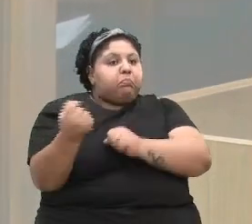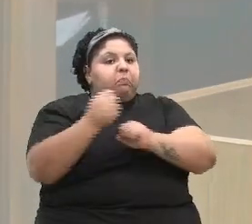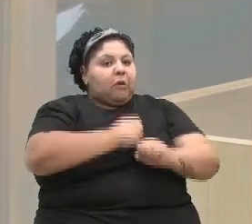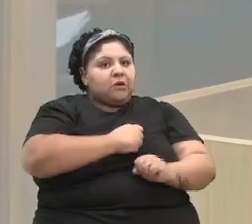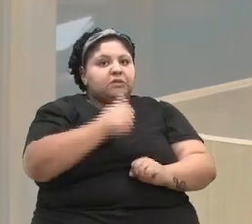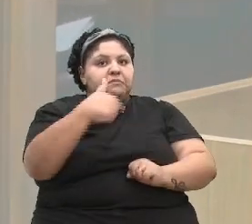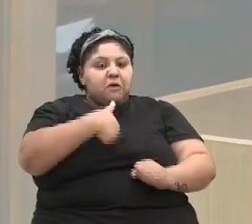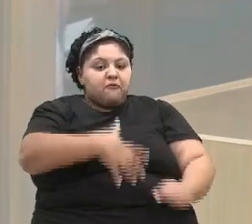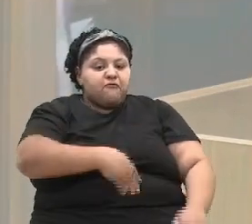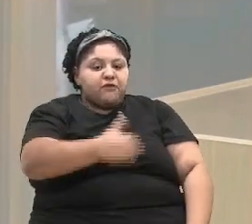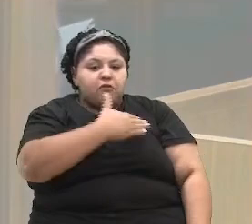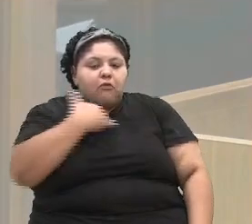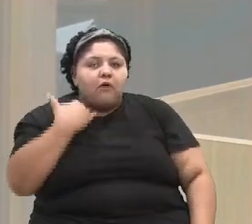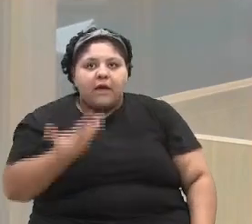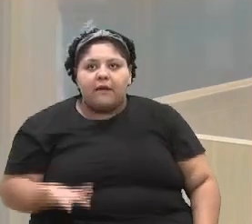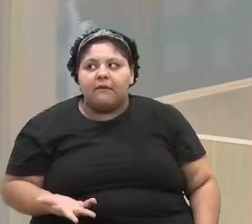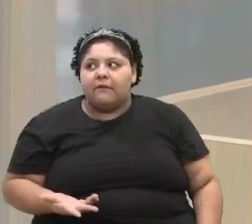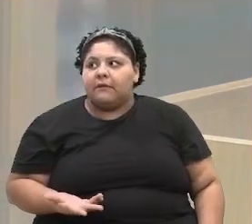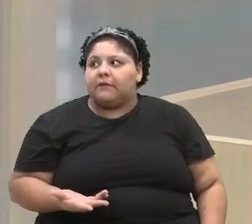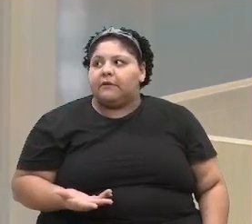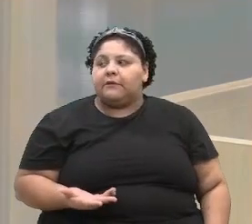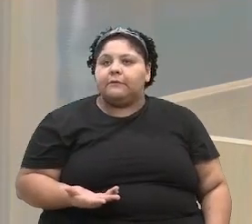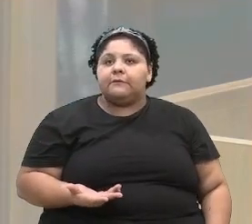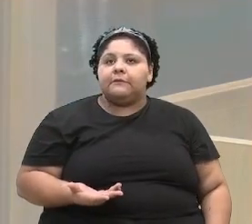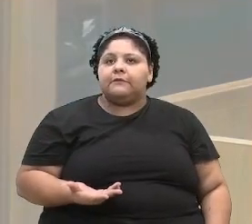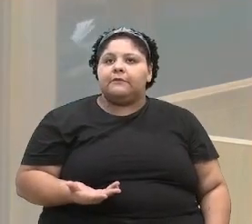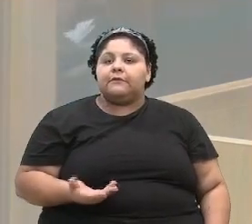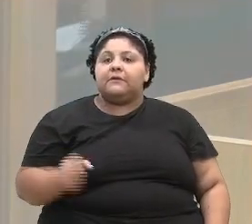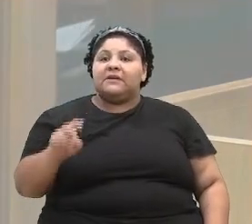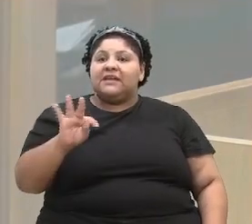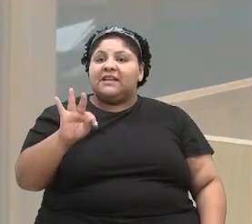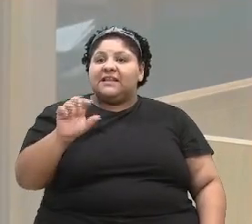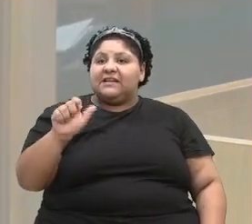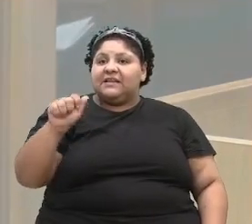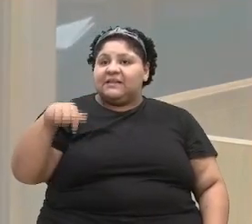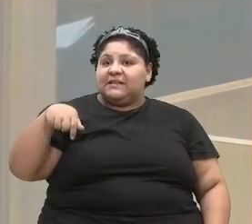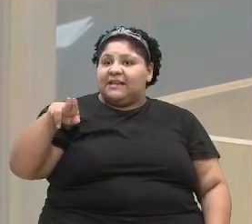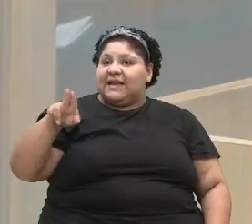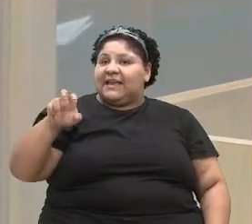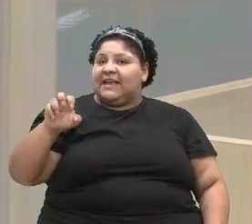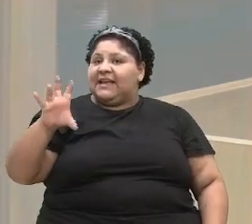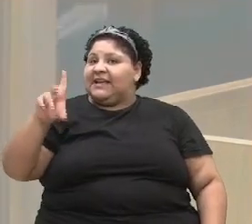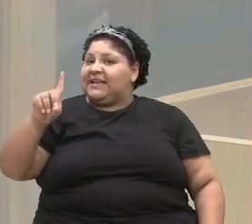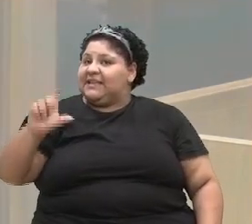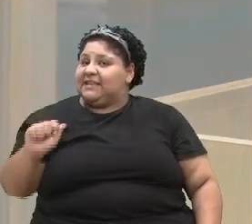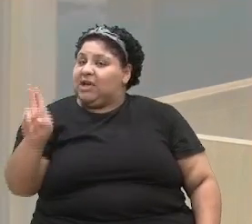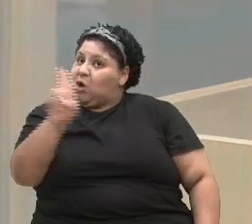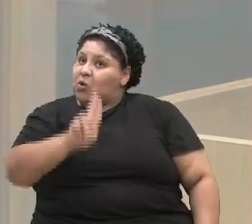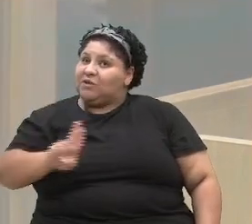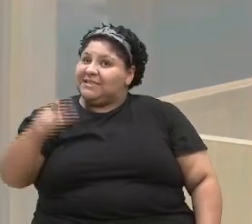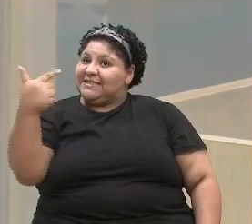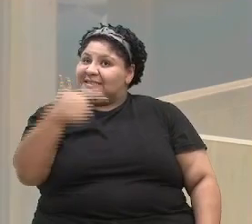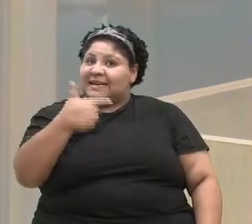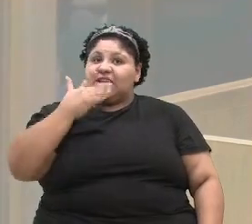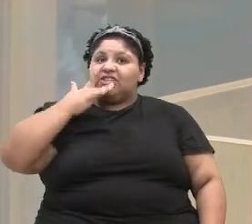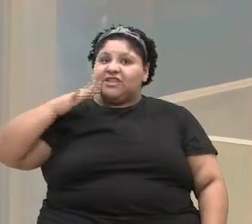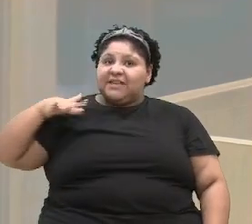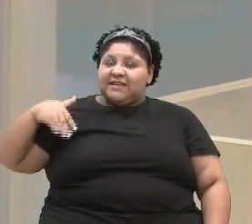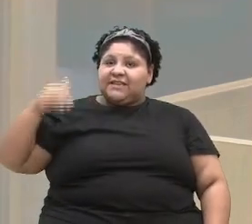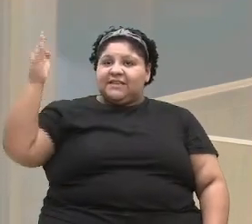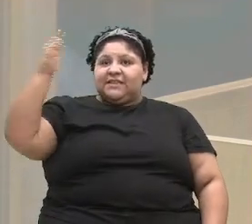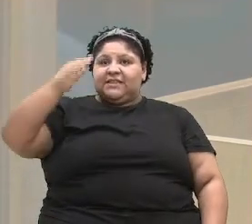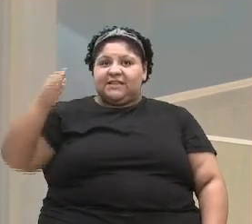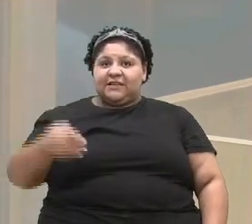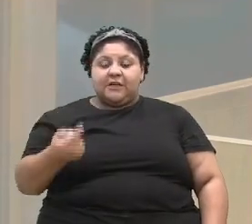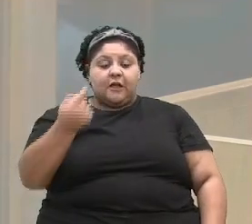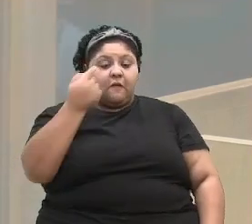espaço de tempo. A Takeda se utiliza de 7 crianças no Brasil, testou a medicação viu que ela